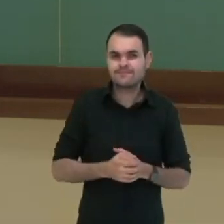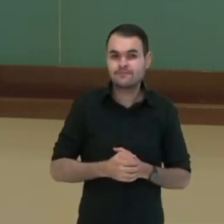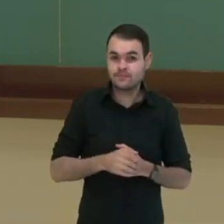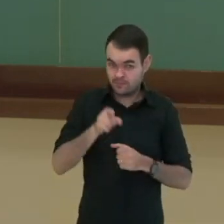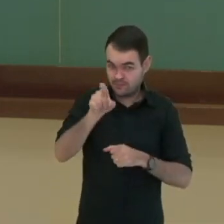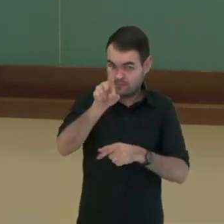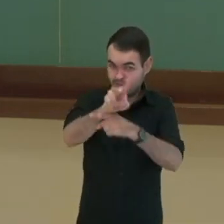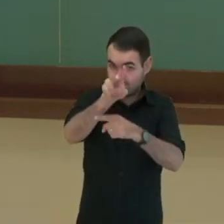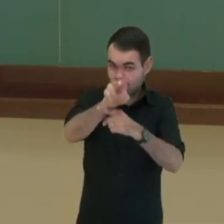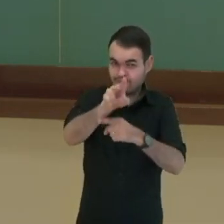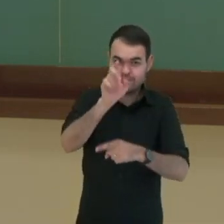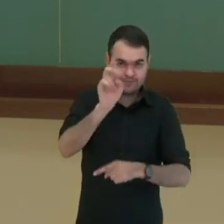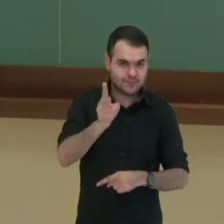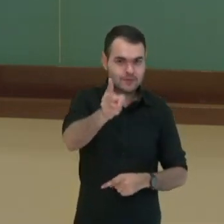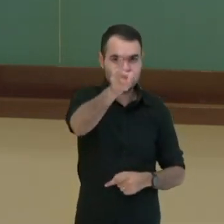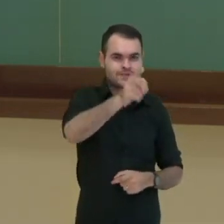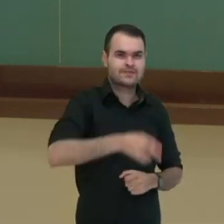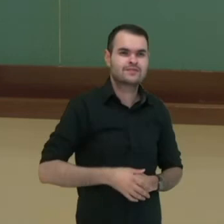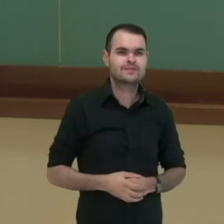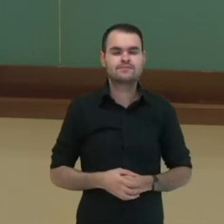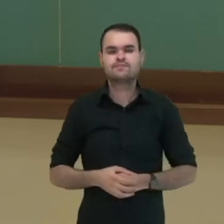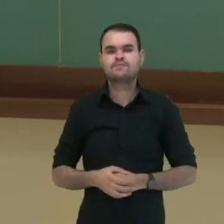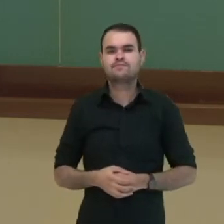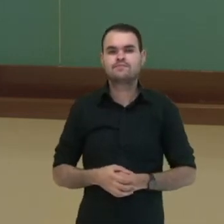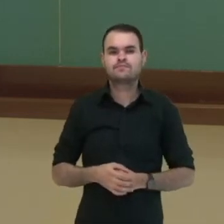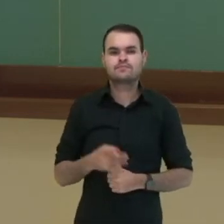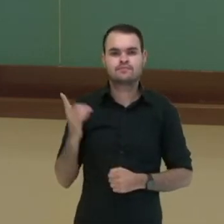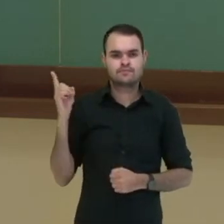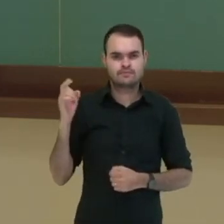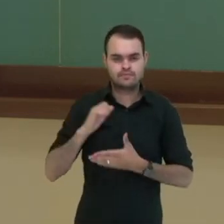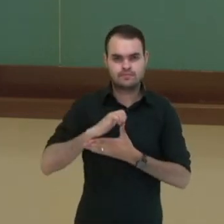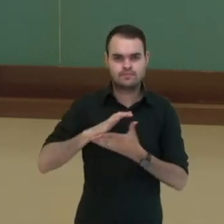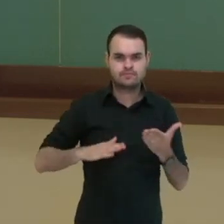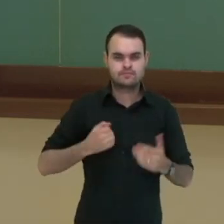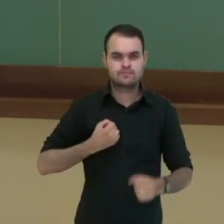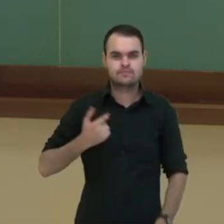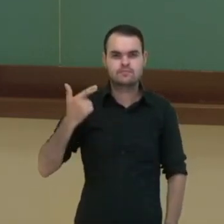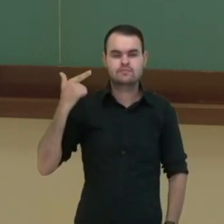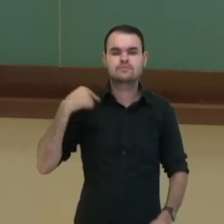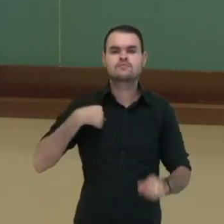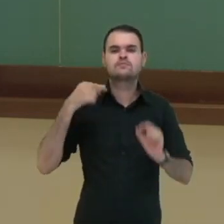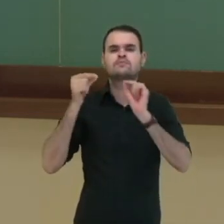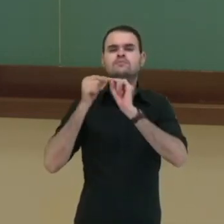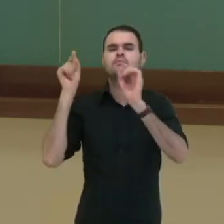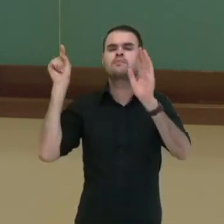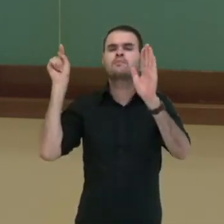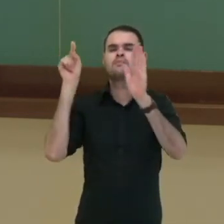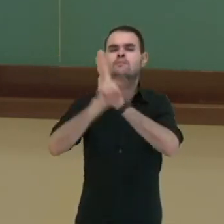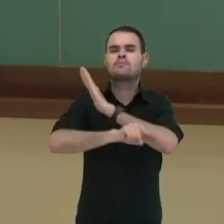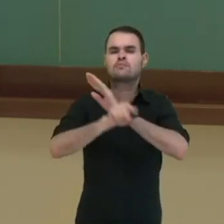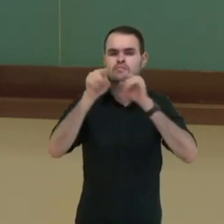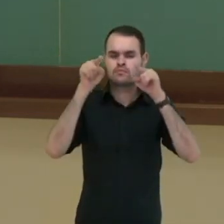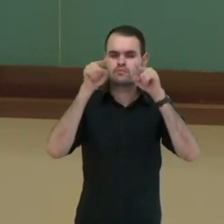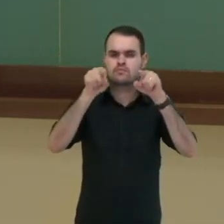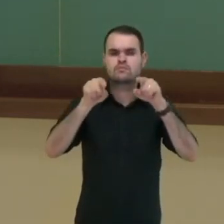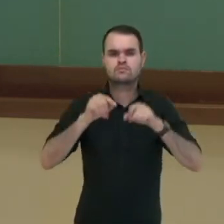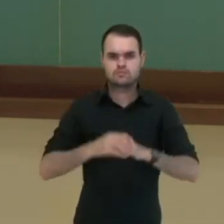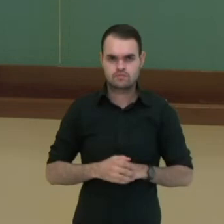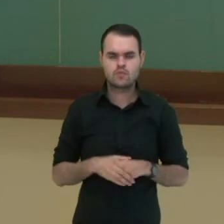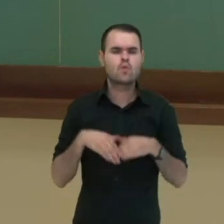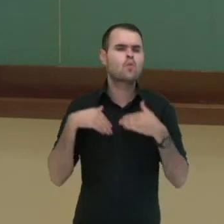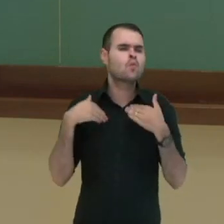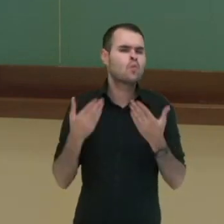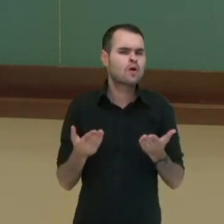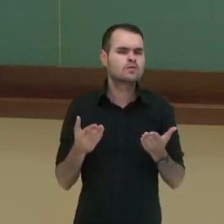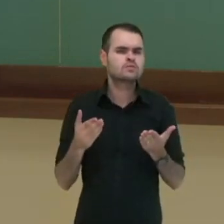Mantenha essa organização. Aqui na atividade 2, eu faço uma pergunta bem objetiva para você. Quais são